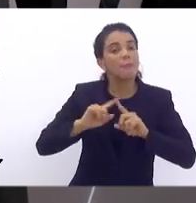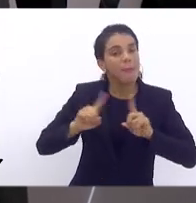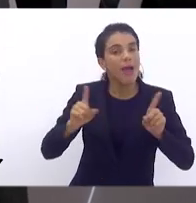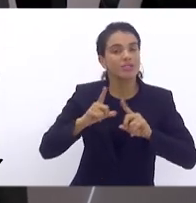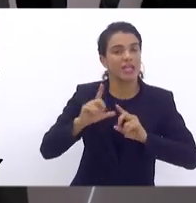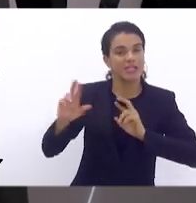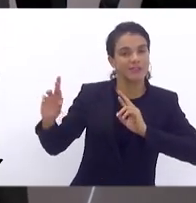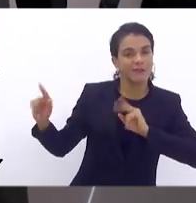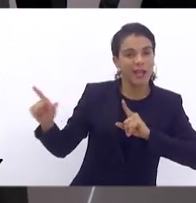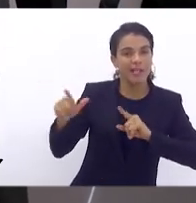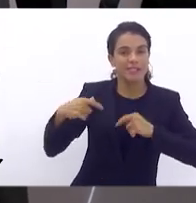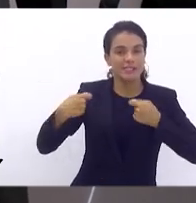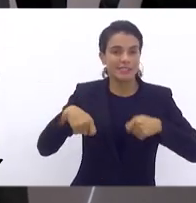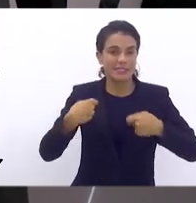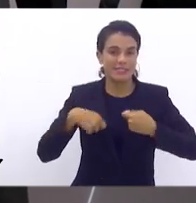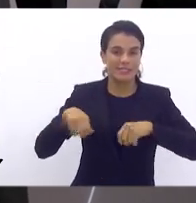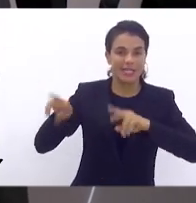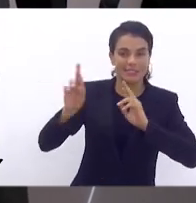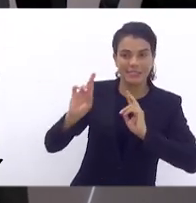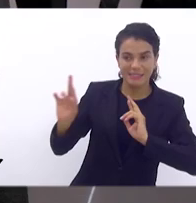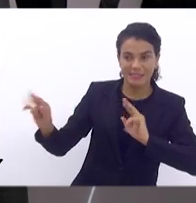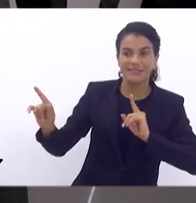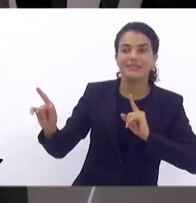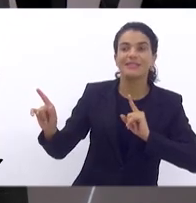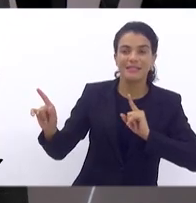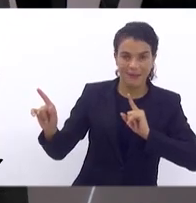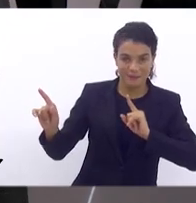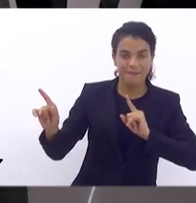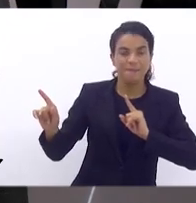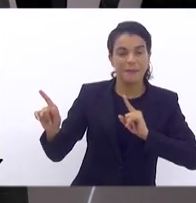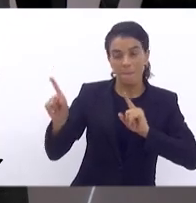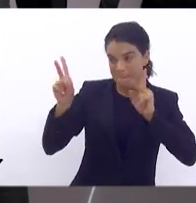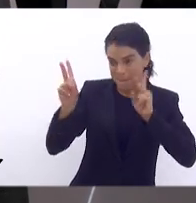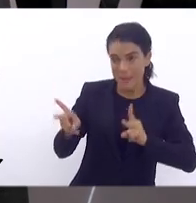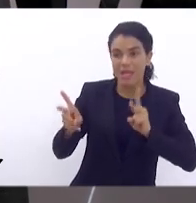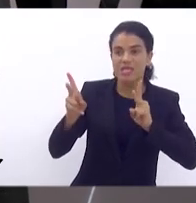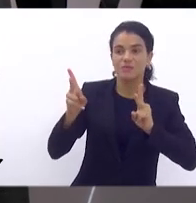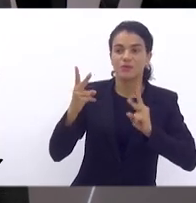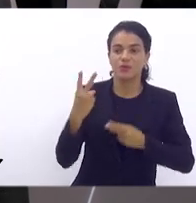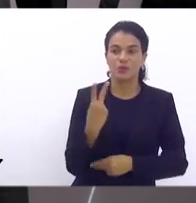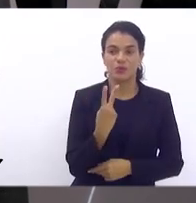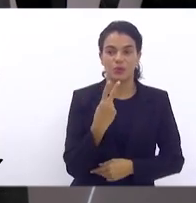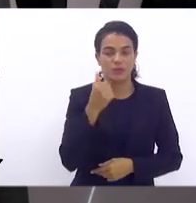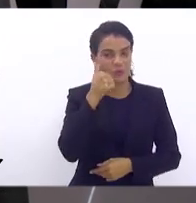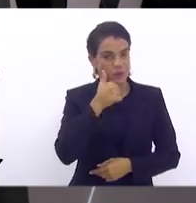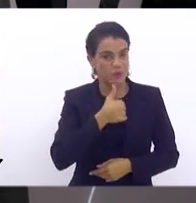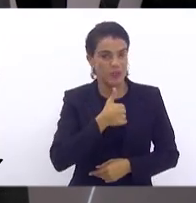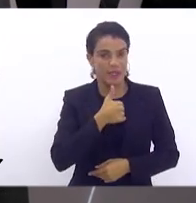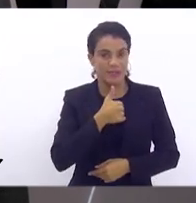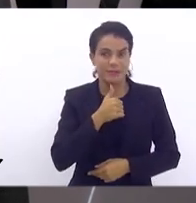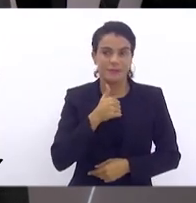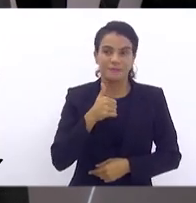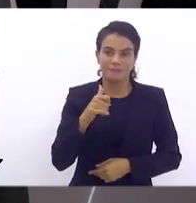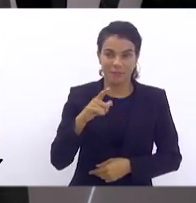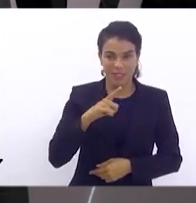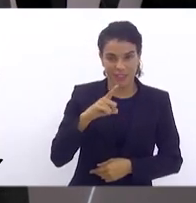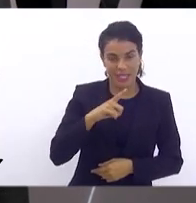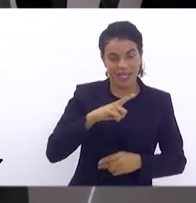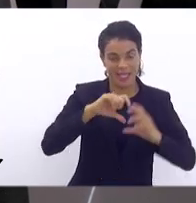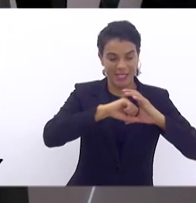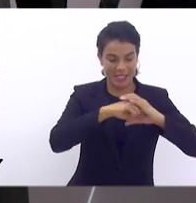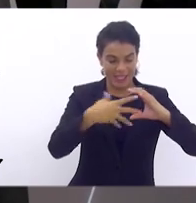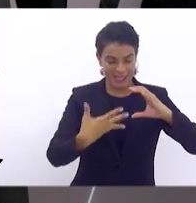necessidades diferentes então ainda que sejamos duas mulheres a gente necessita que é critérios